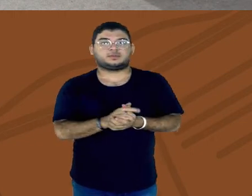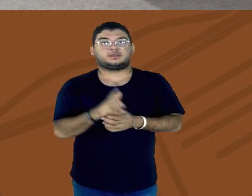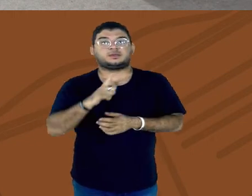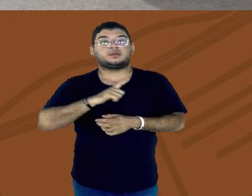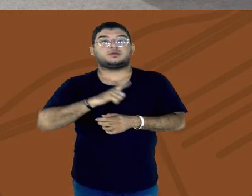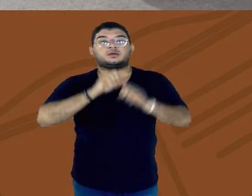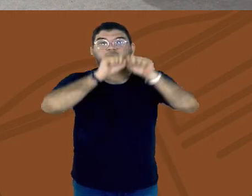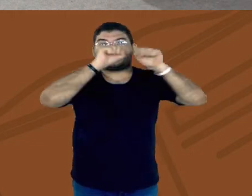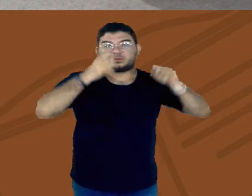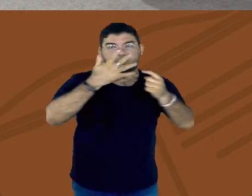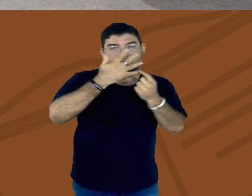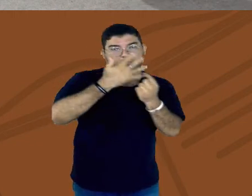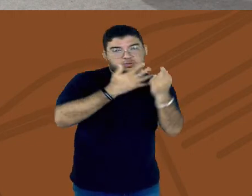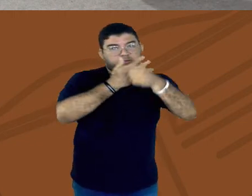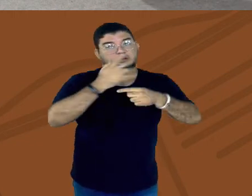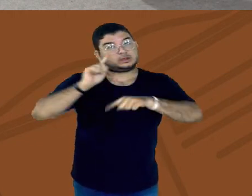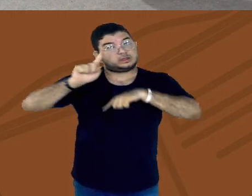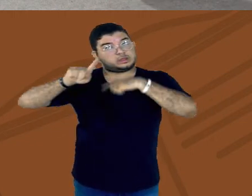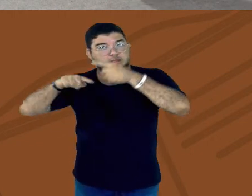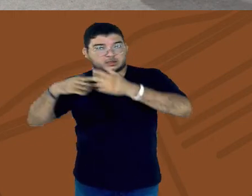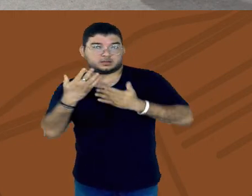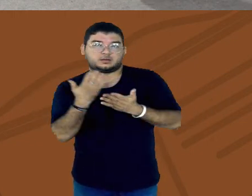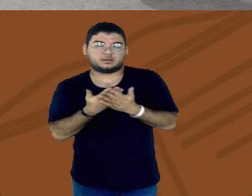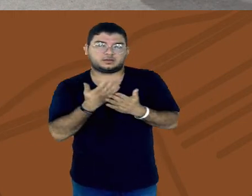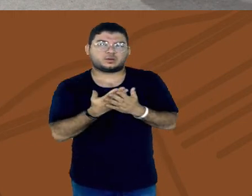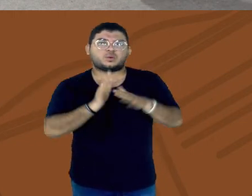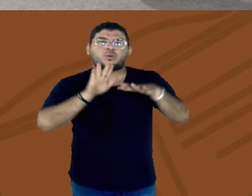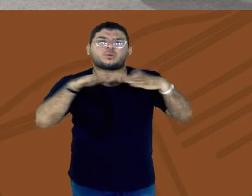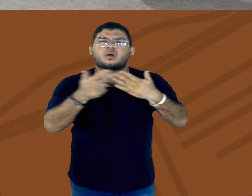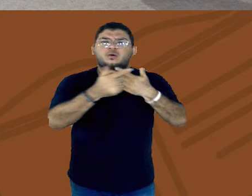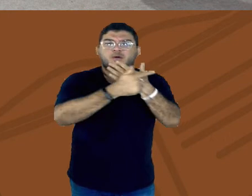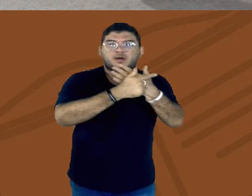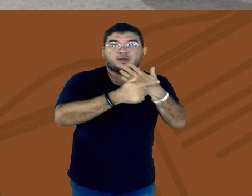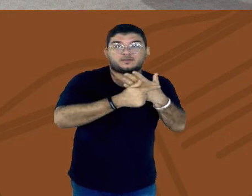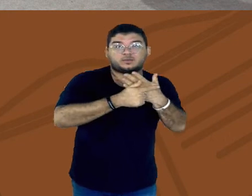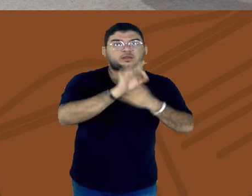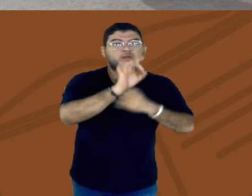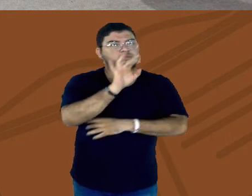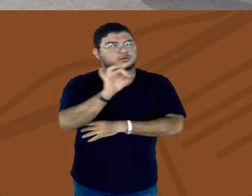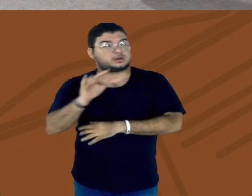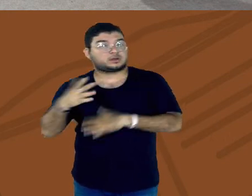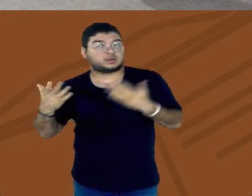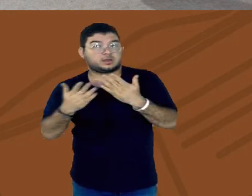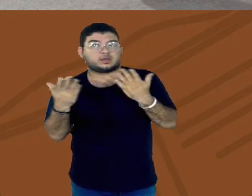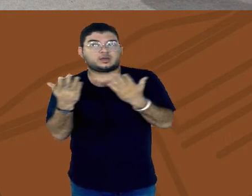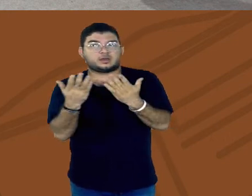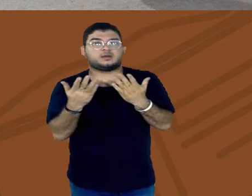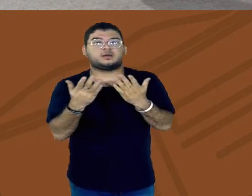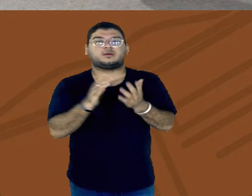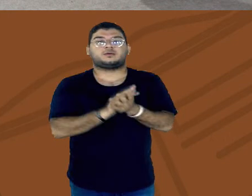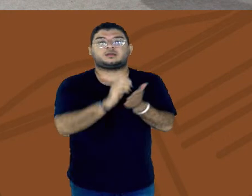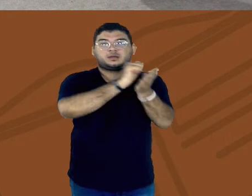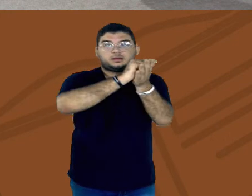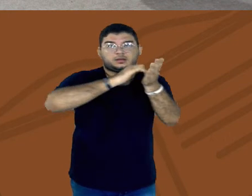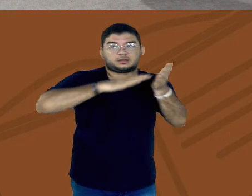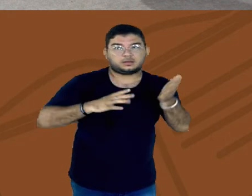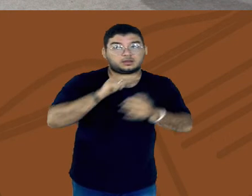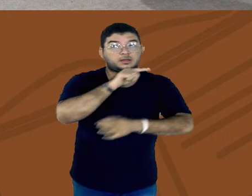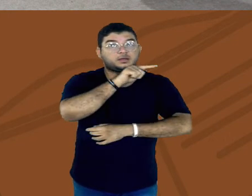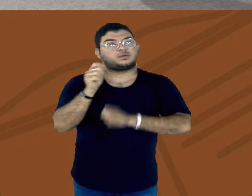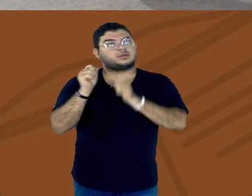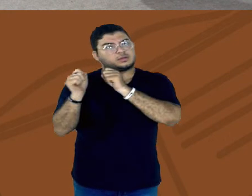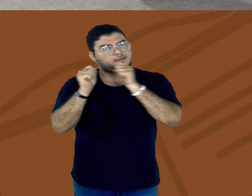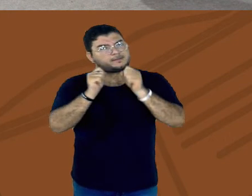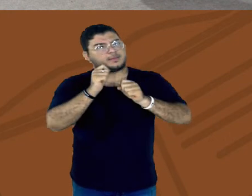sistema endócrino. E nós vamos ver na próxima aula quais são as funções que eles desempenham. Agora eu vou deixar aqui algumas atividades para que vocês